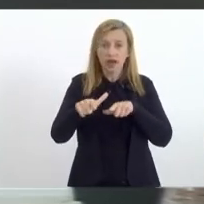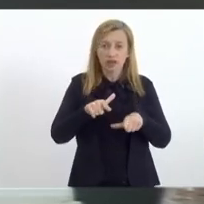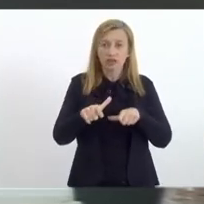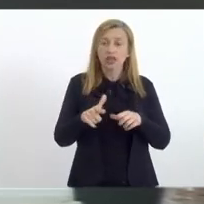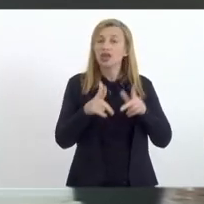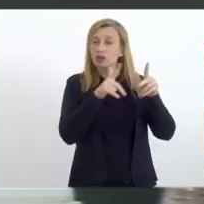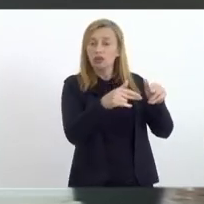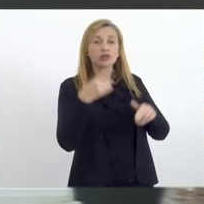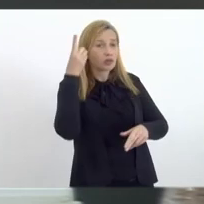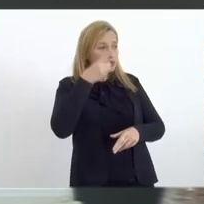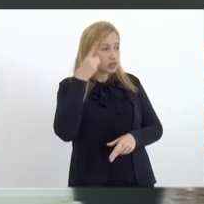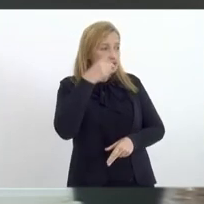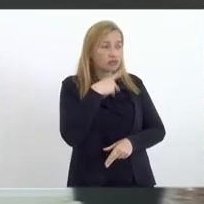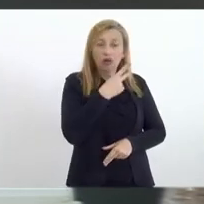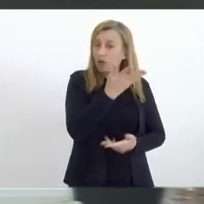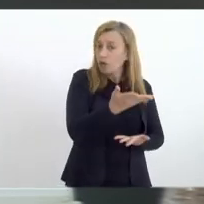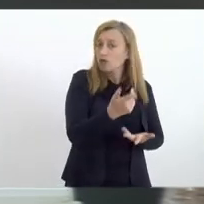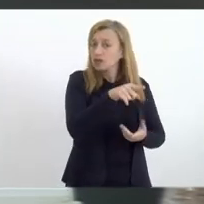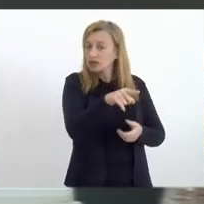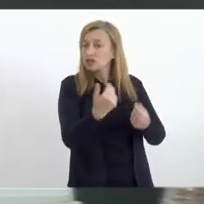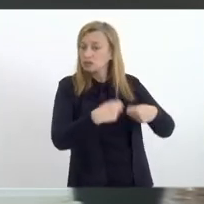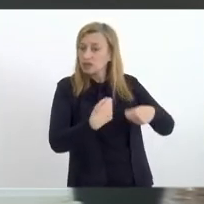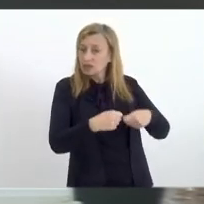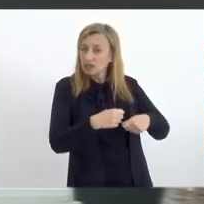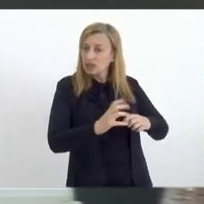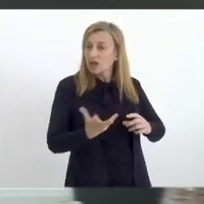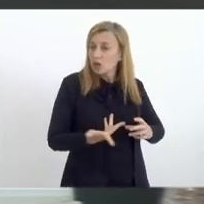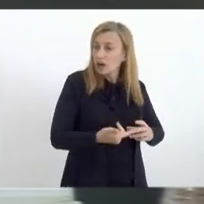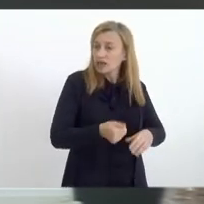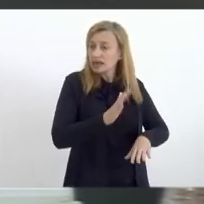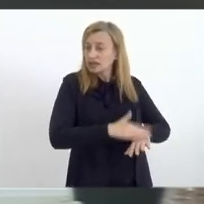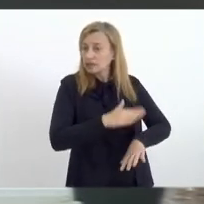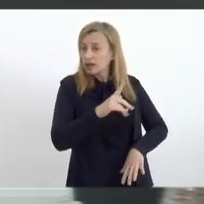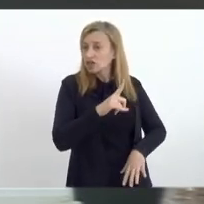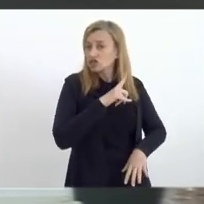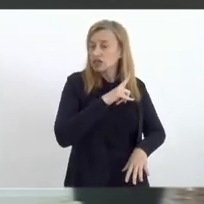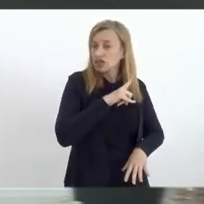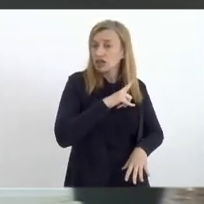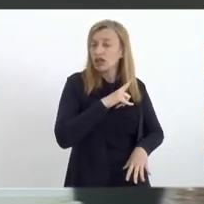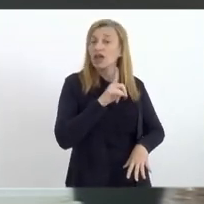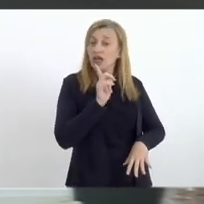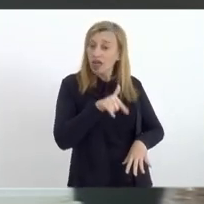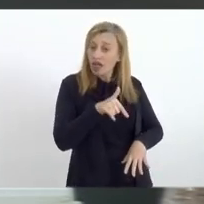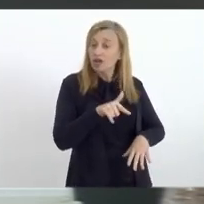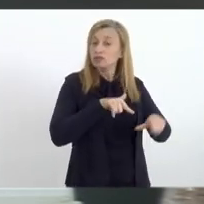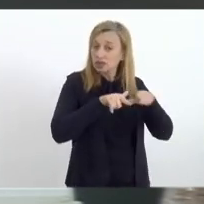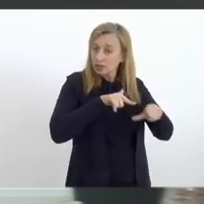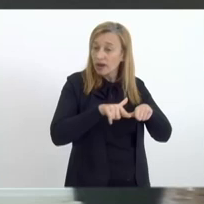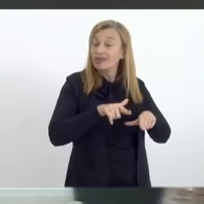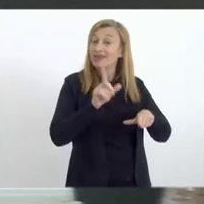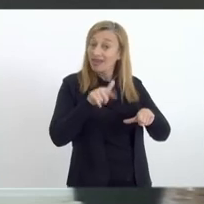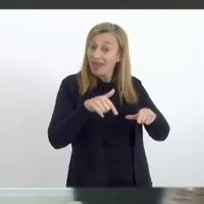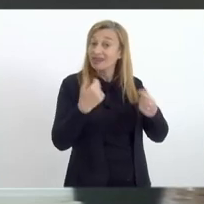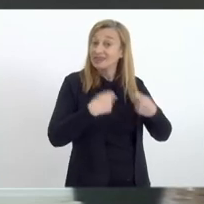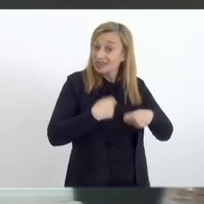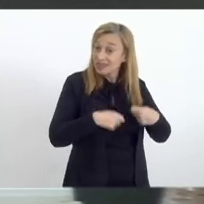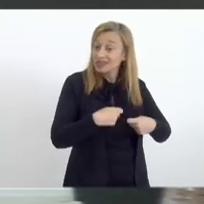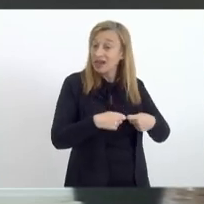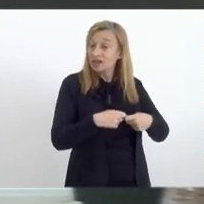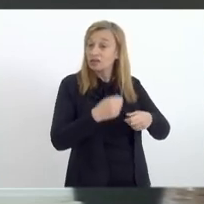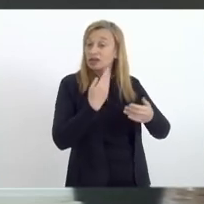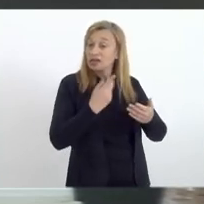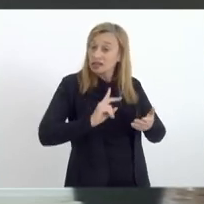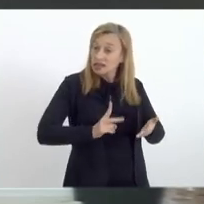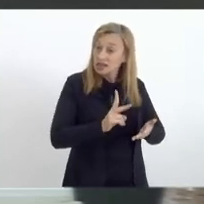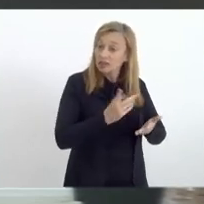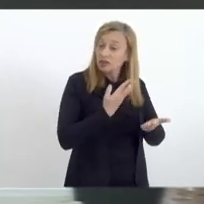deputado falou, função típica, vocês precisam se especializar. É uma função que é necessário a especialização.